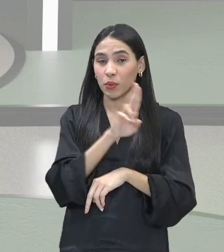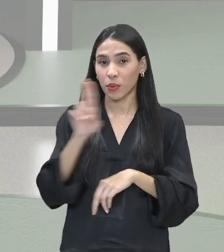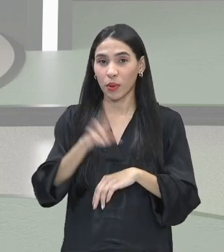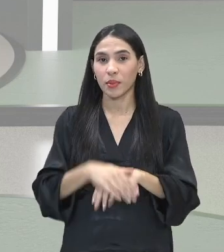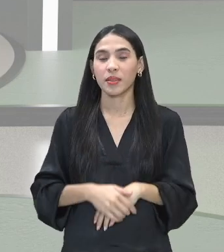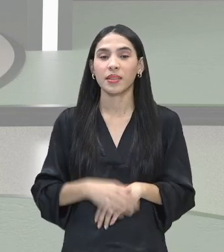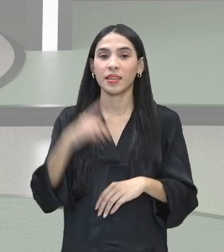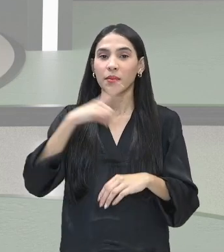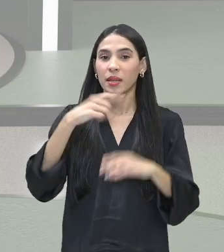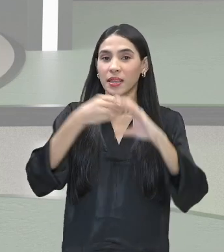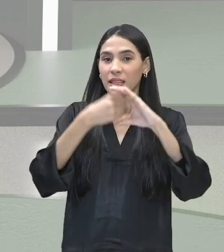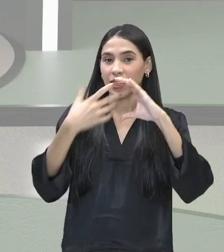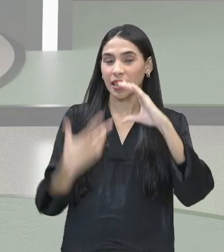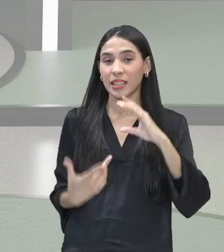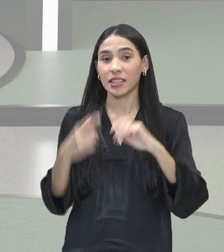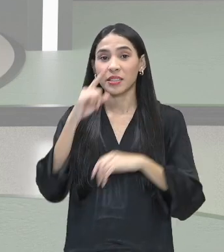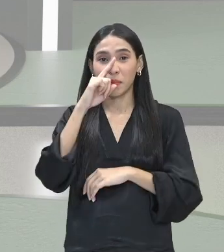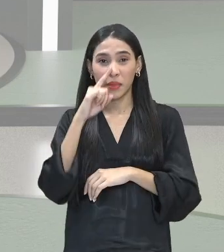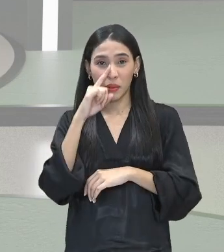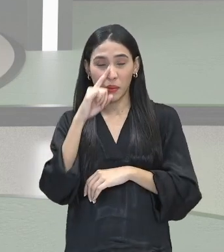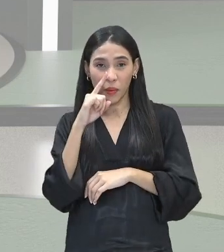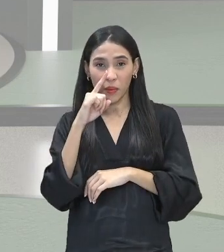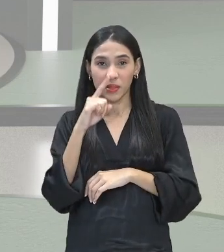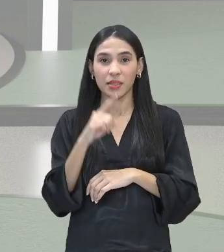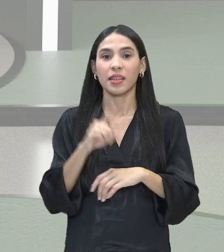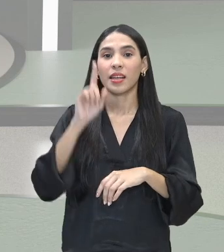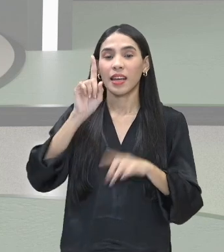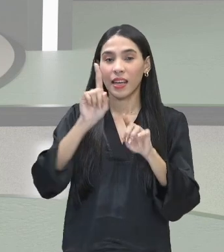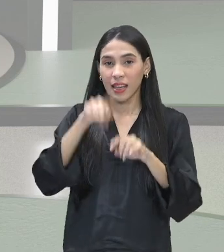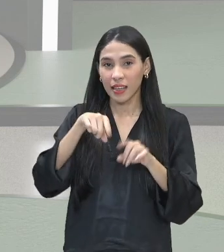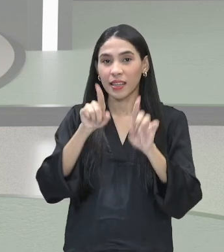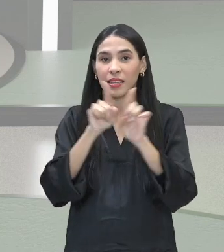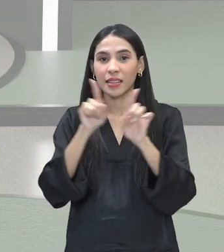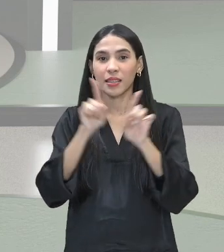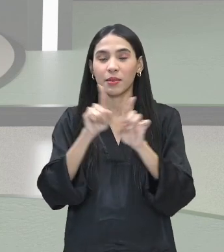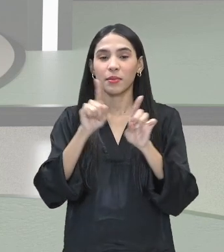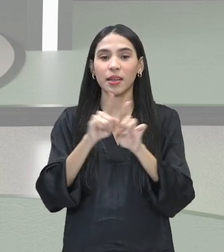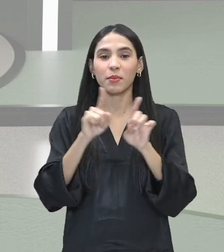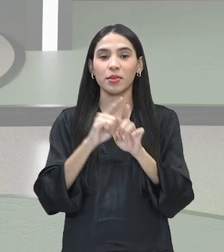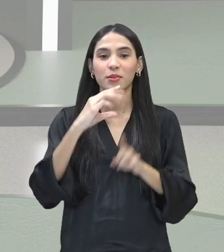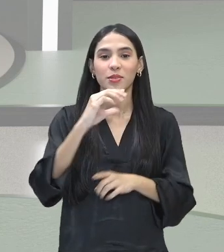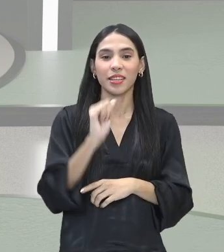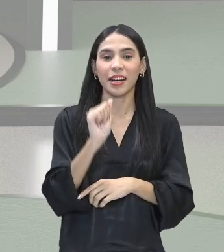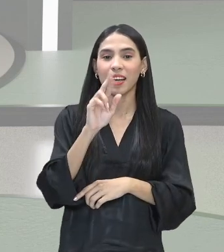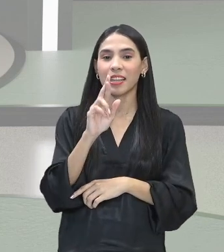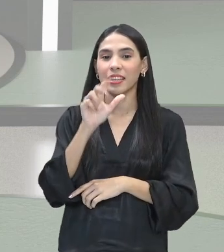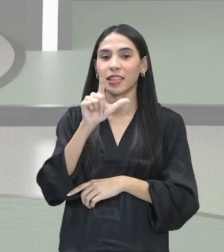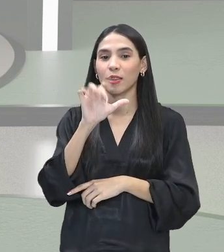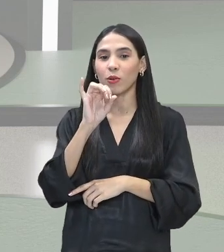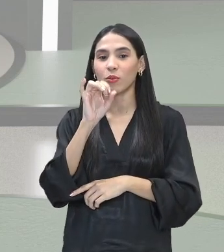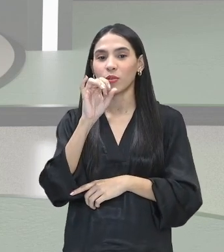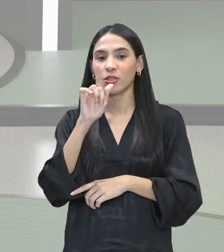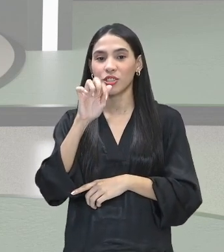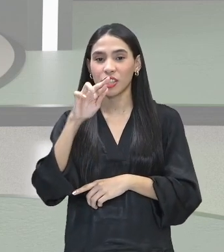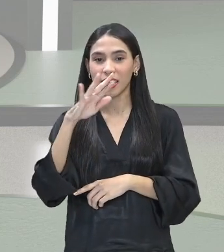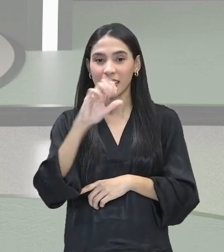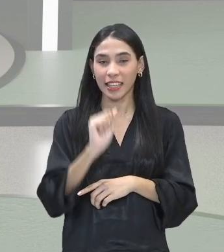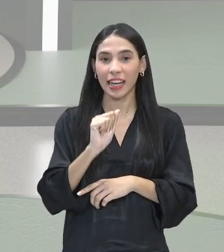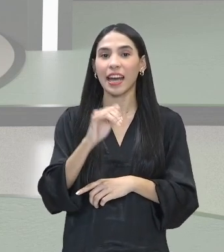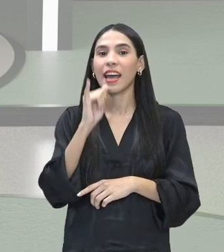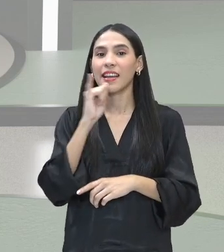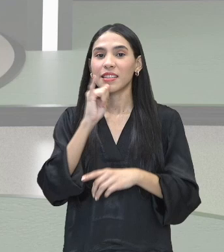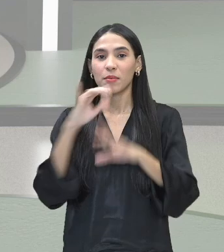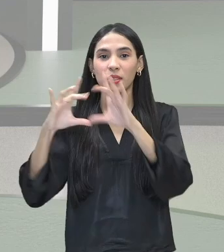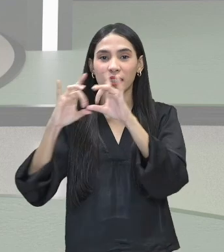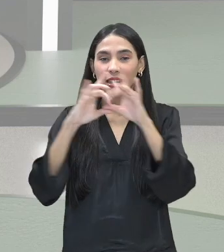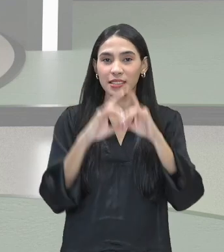com características tóxicas e também ele é carcinogênicas, ou seja, quando tem muitos anéis aromáticos,